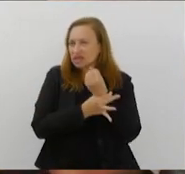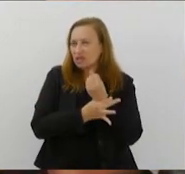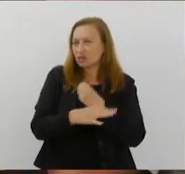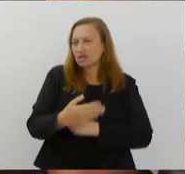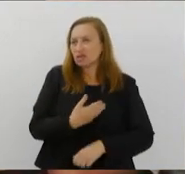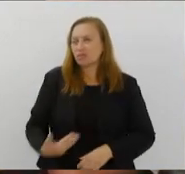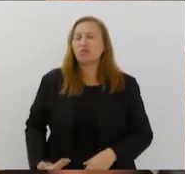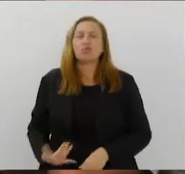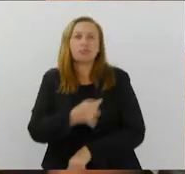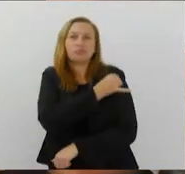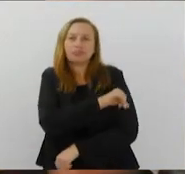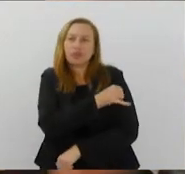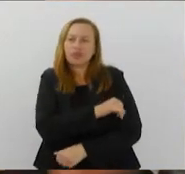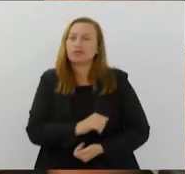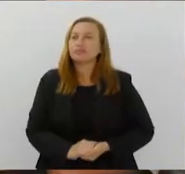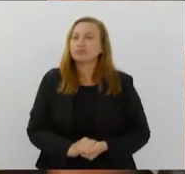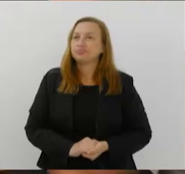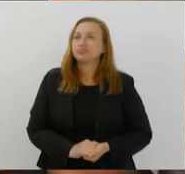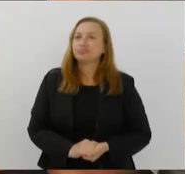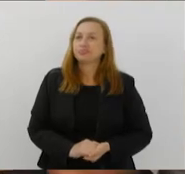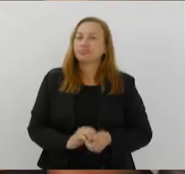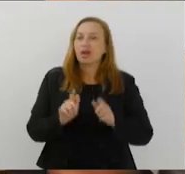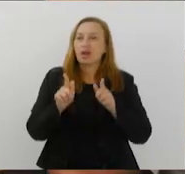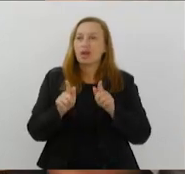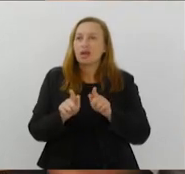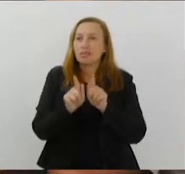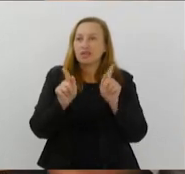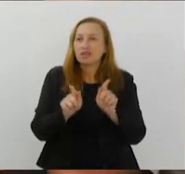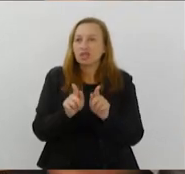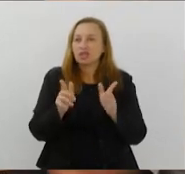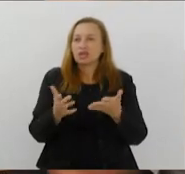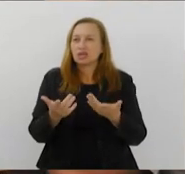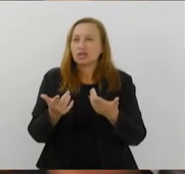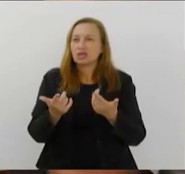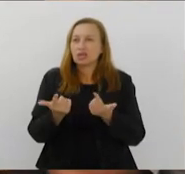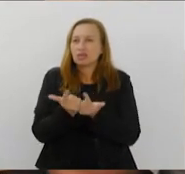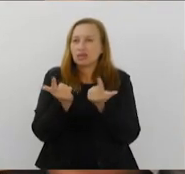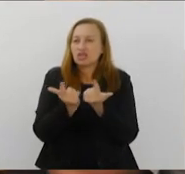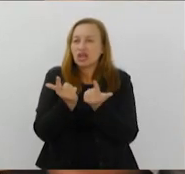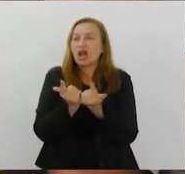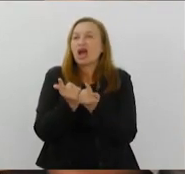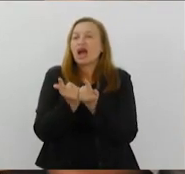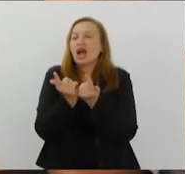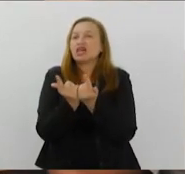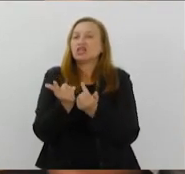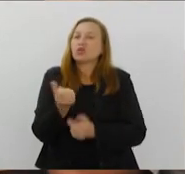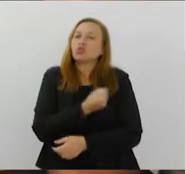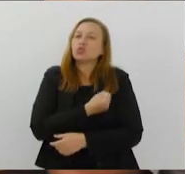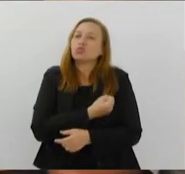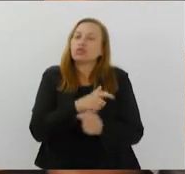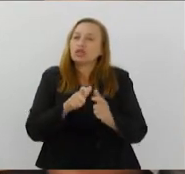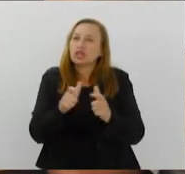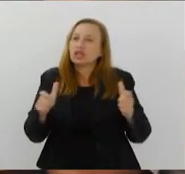do Rio de Janeiro. Em Magé, por exemplo, a gente tem um número alarmante